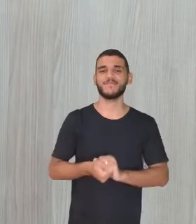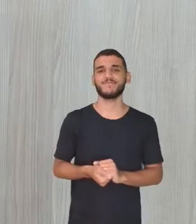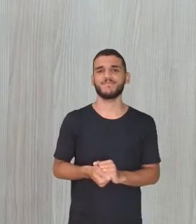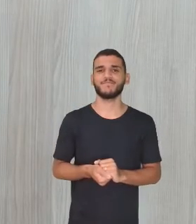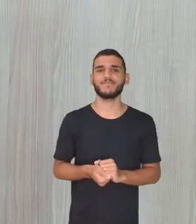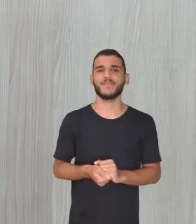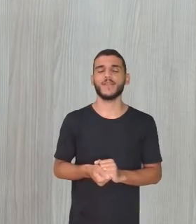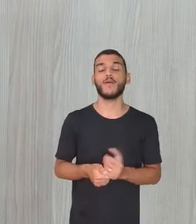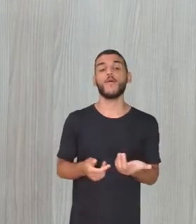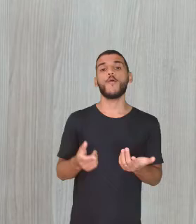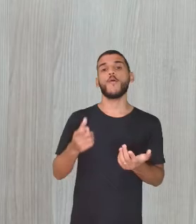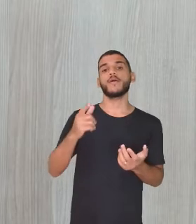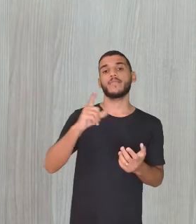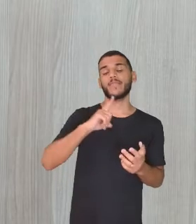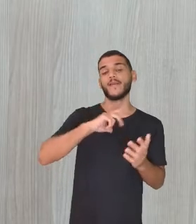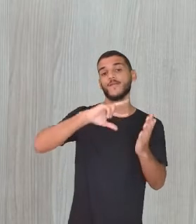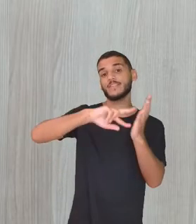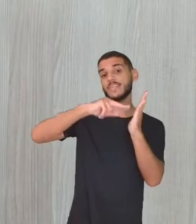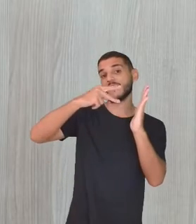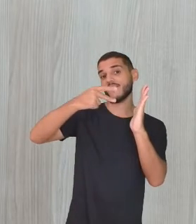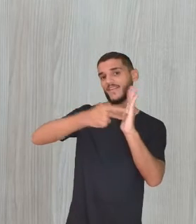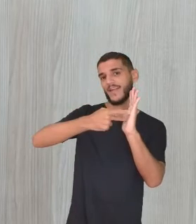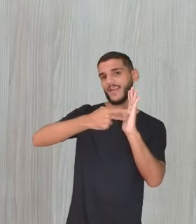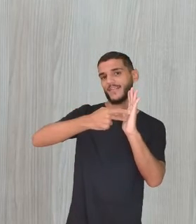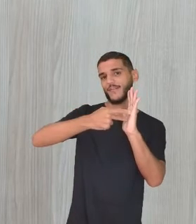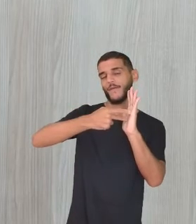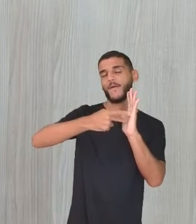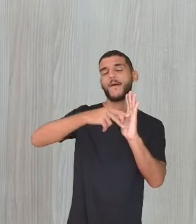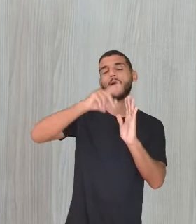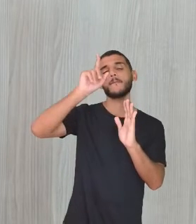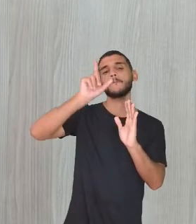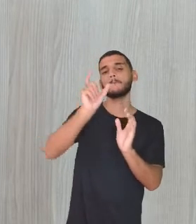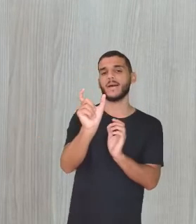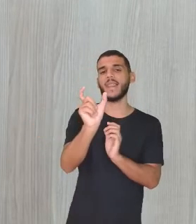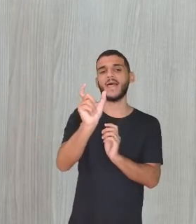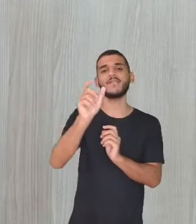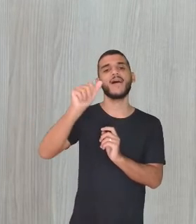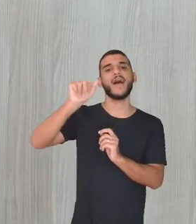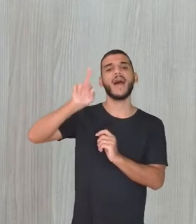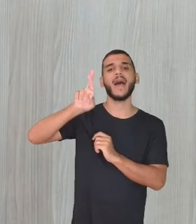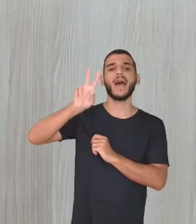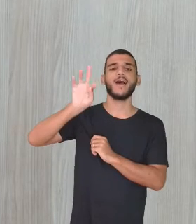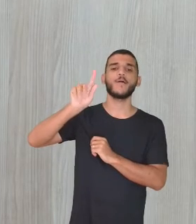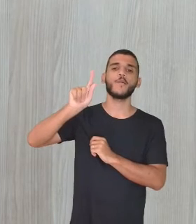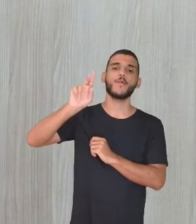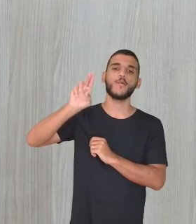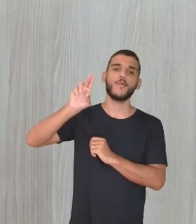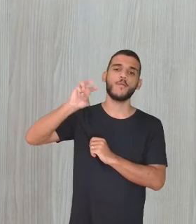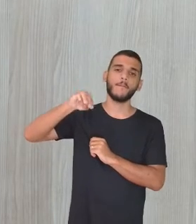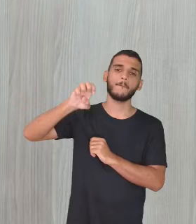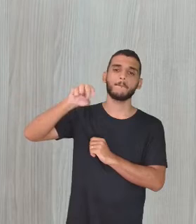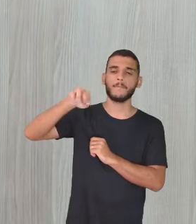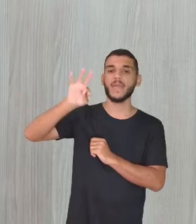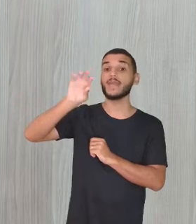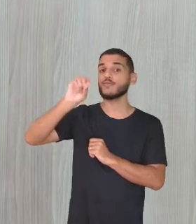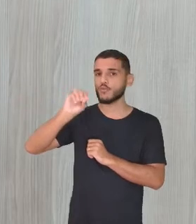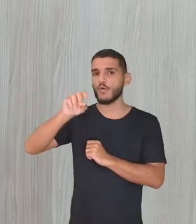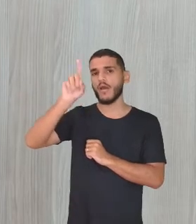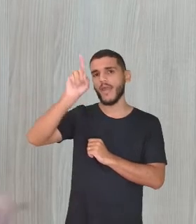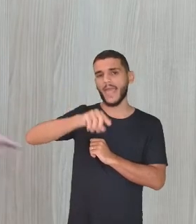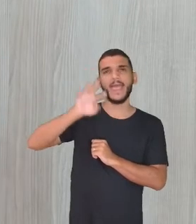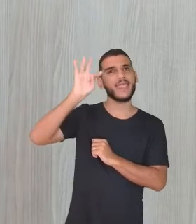dos significados possíveis para a palavra argumento é justamente a tese ou a explicação. Então, assim, quando eu